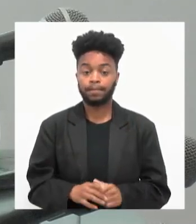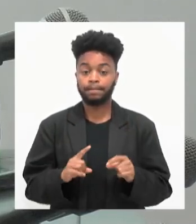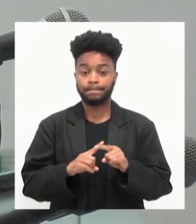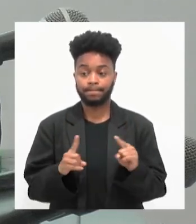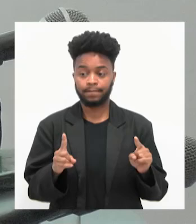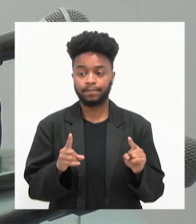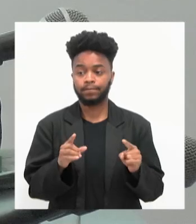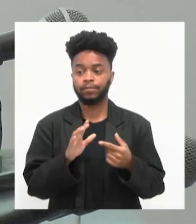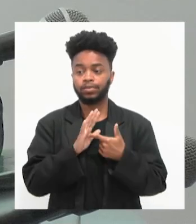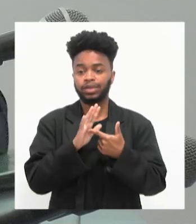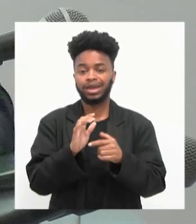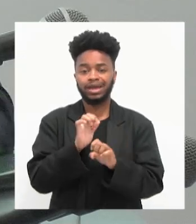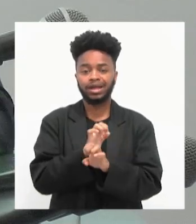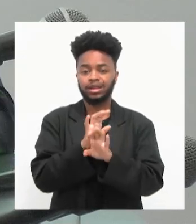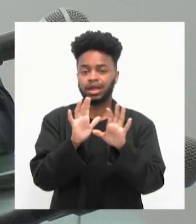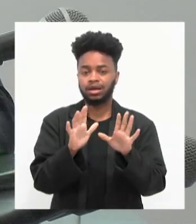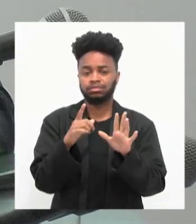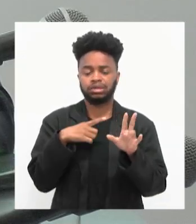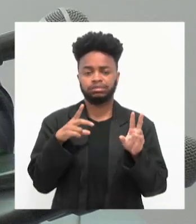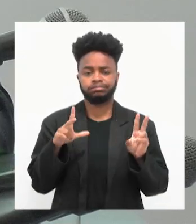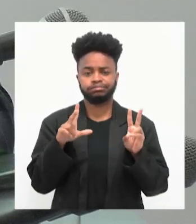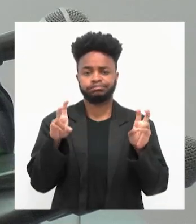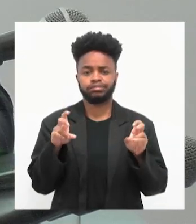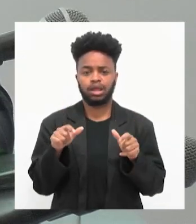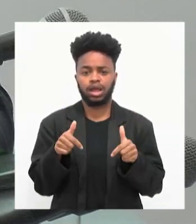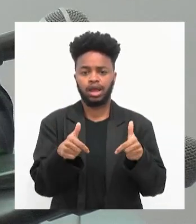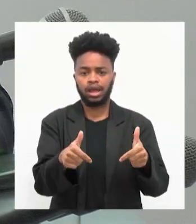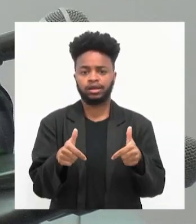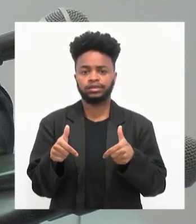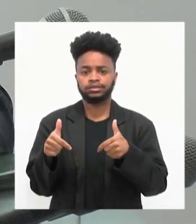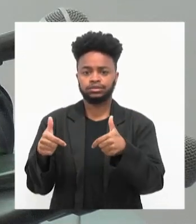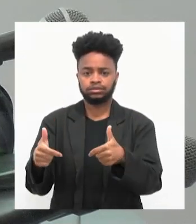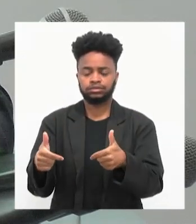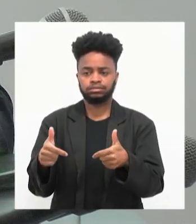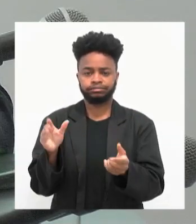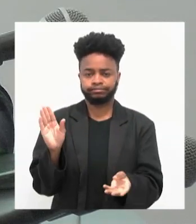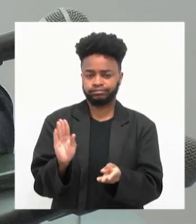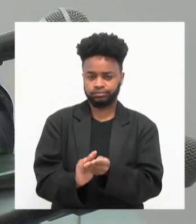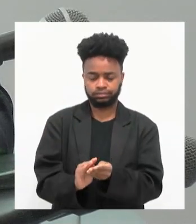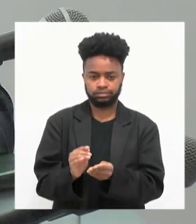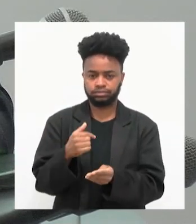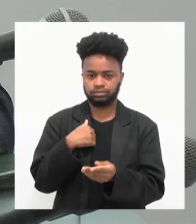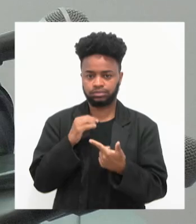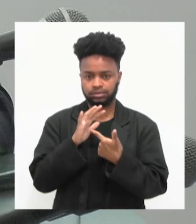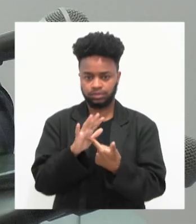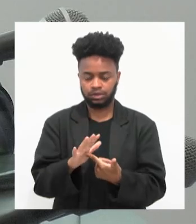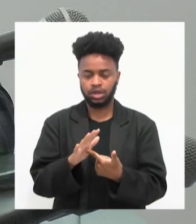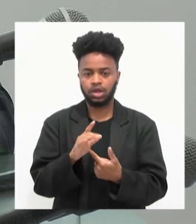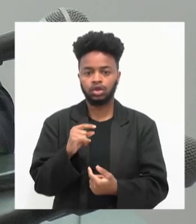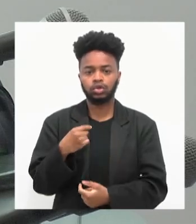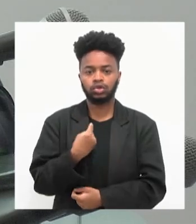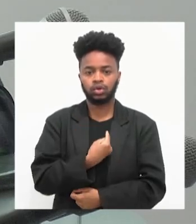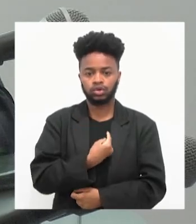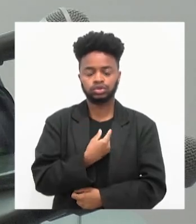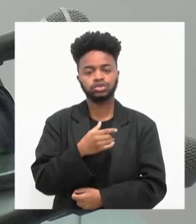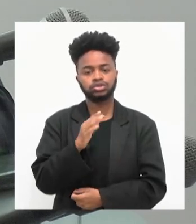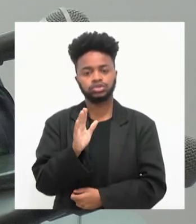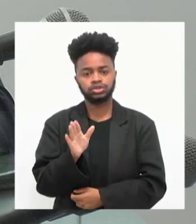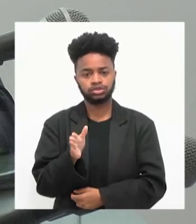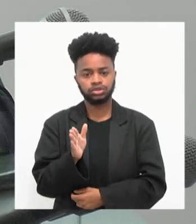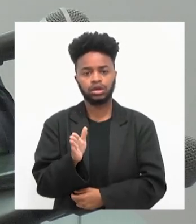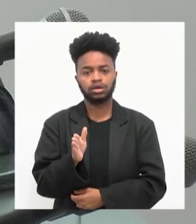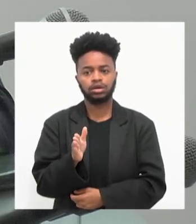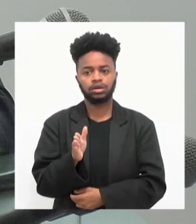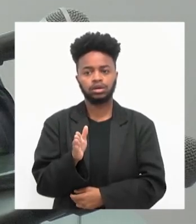para a gente, de tudo que a gente tem feito, em uma breve síntese, que nós já refutamos aqui